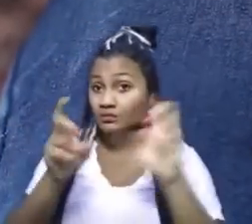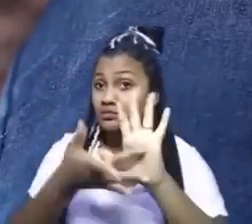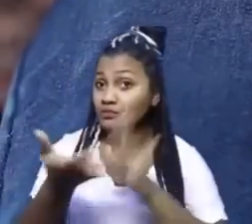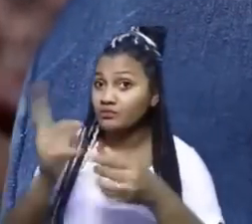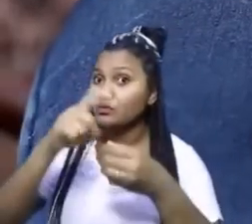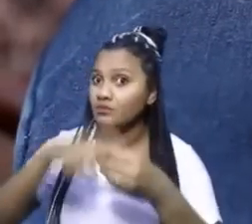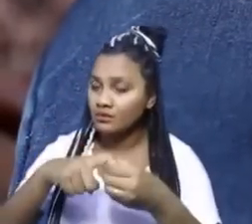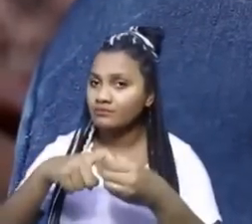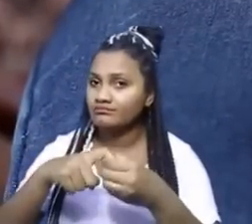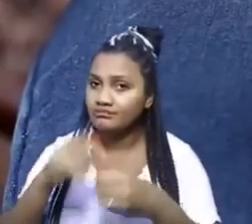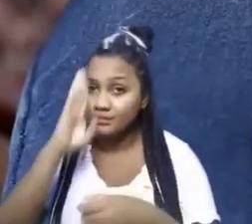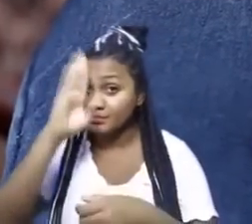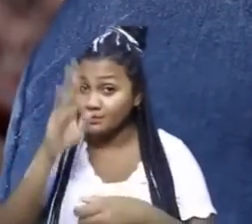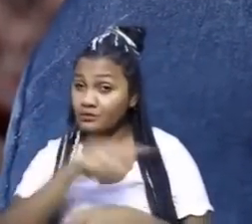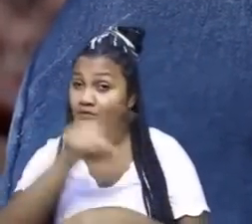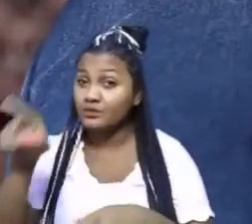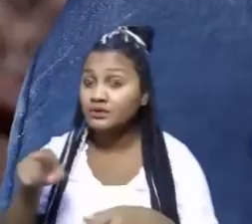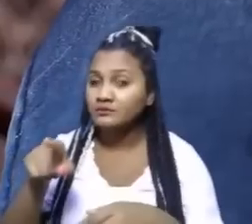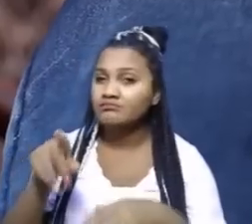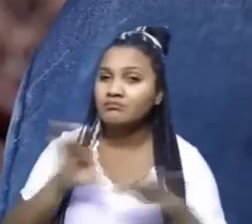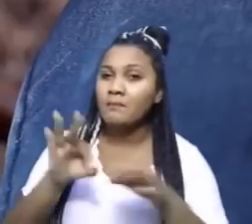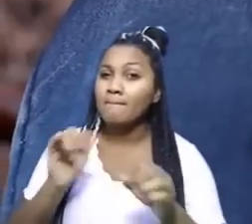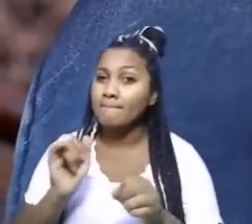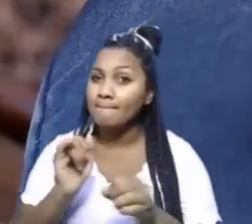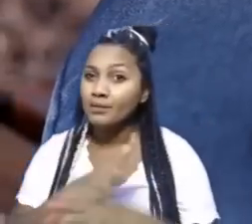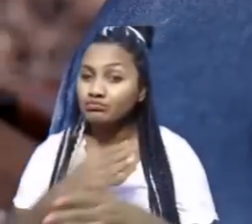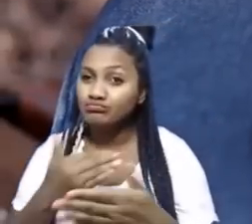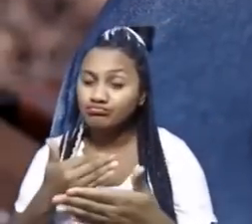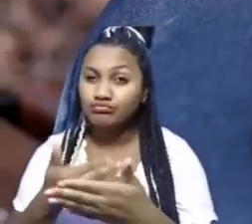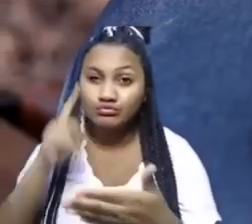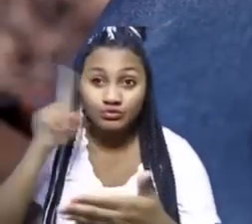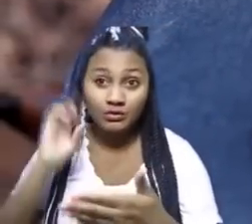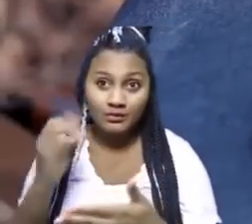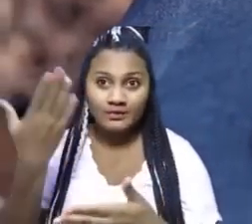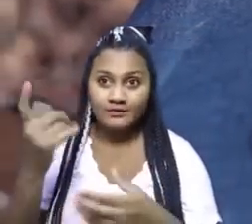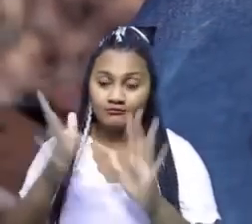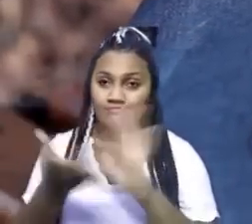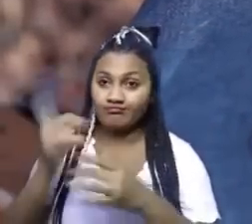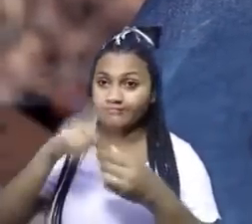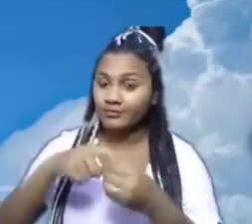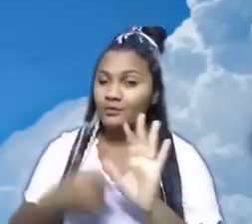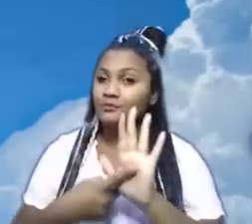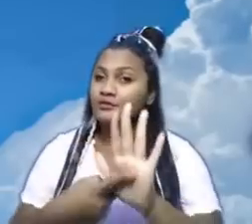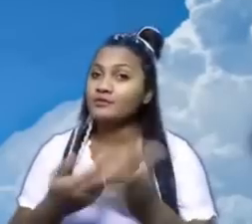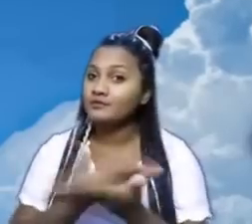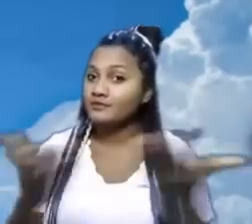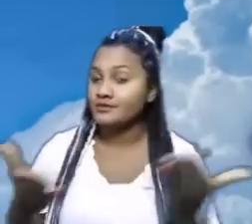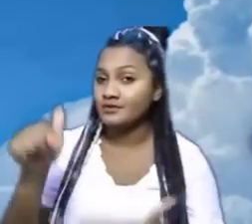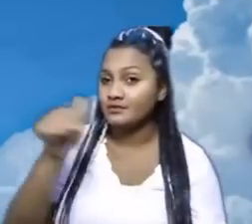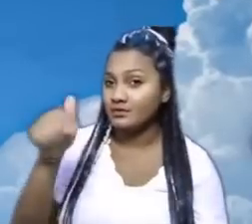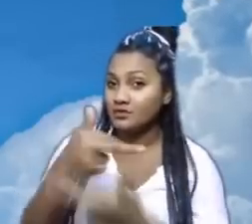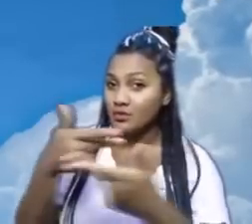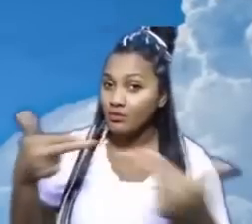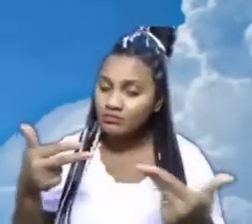e principalmente para que você esteja preparado para quando esse dia chegar, quero mostrar a você pelo menos 7